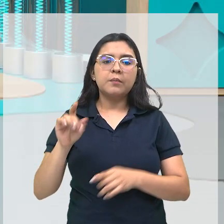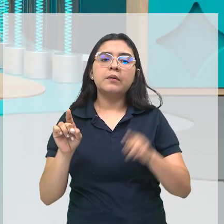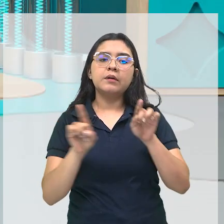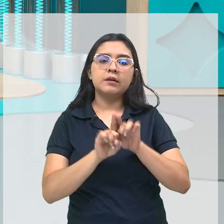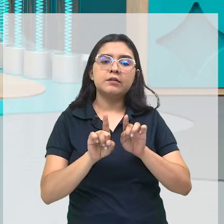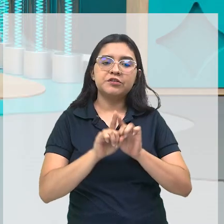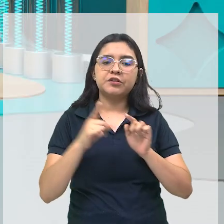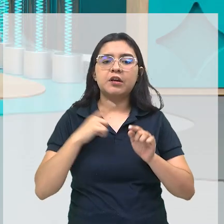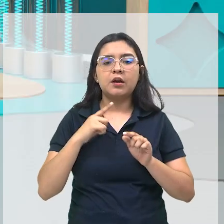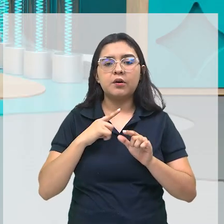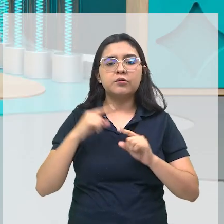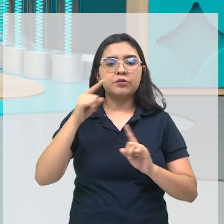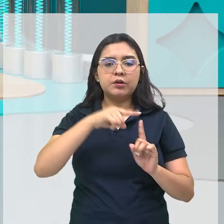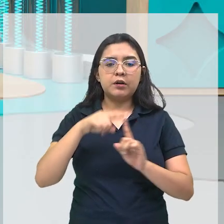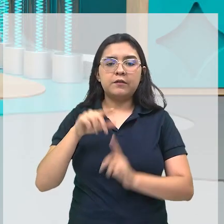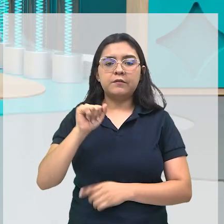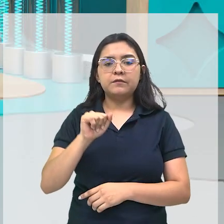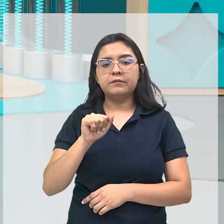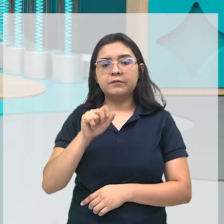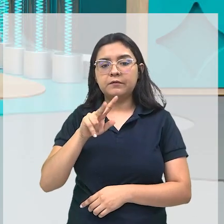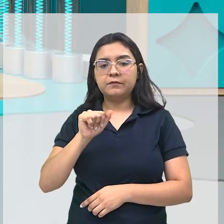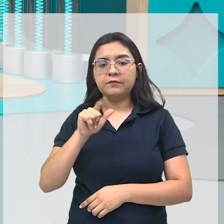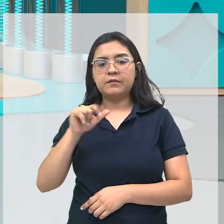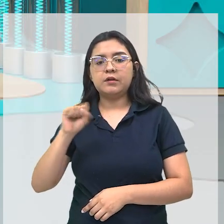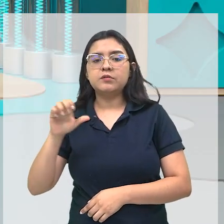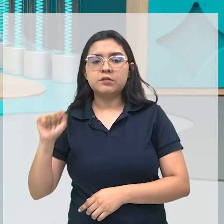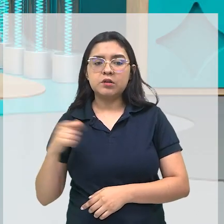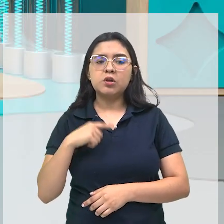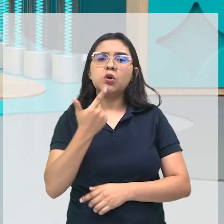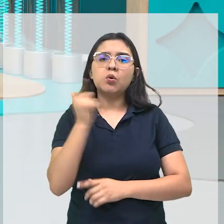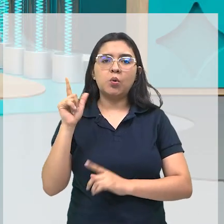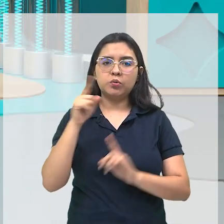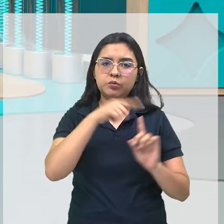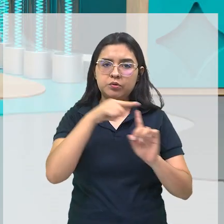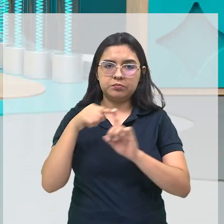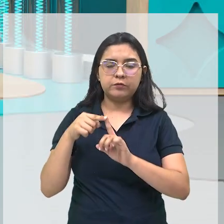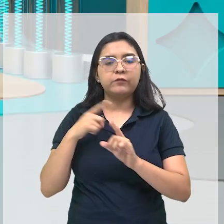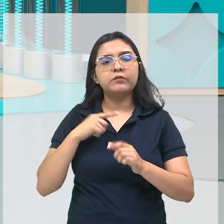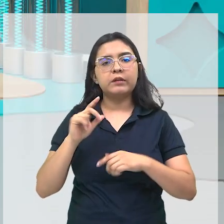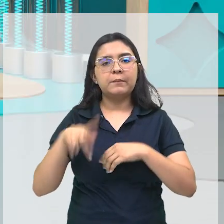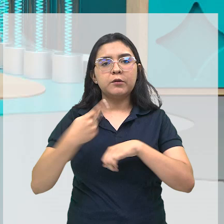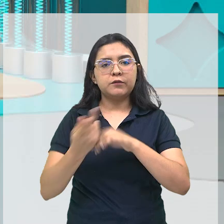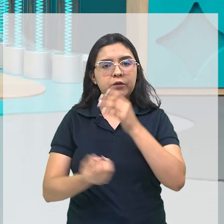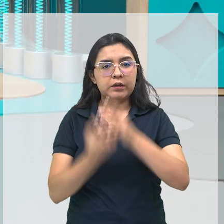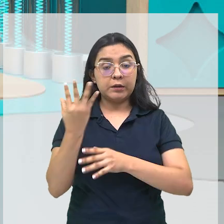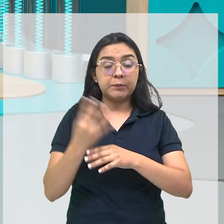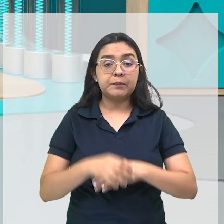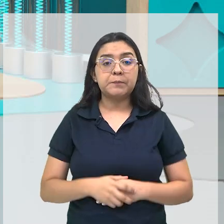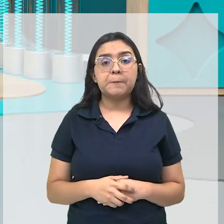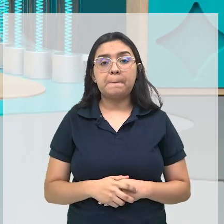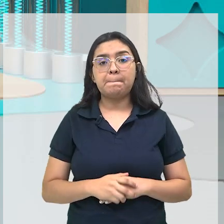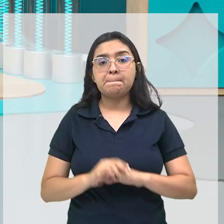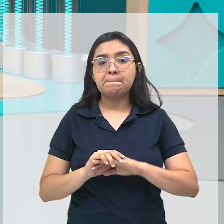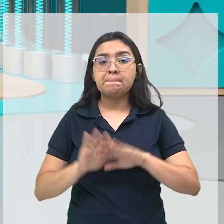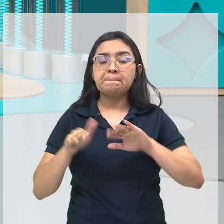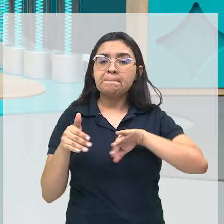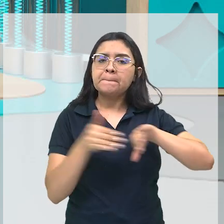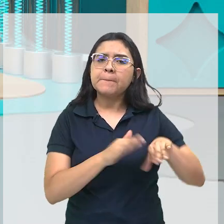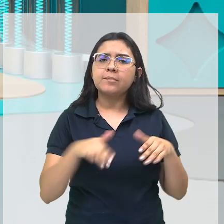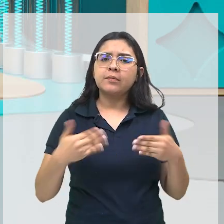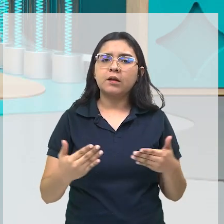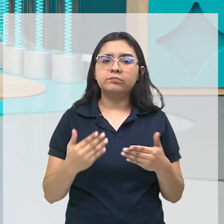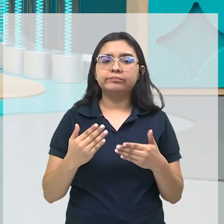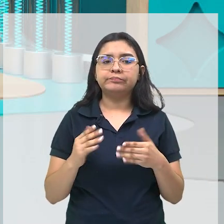valsa e outros estilos que foram surgindo, ok? Bom, se a gente chegar